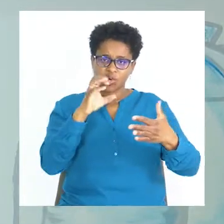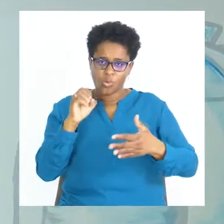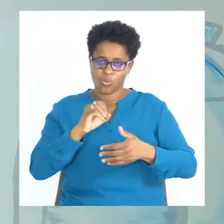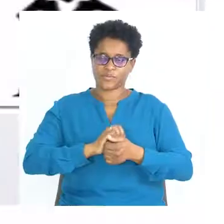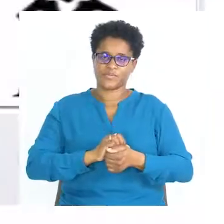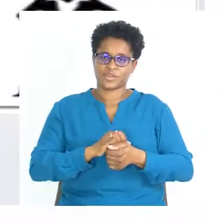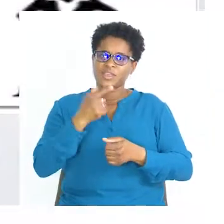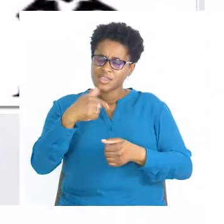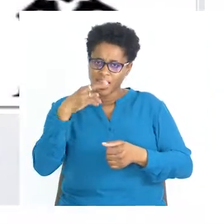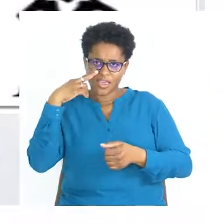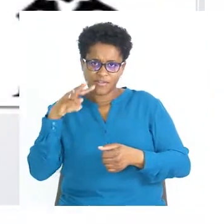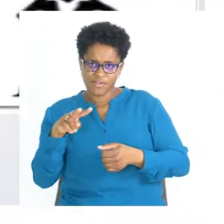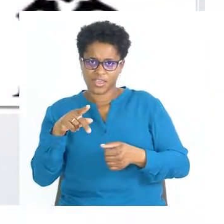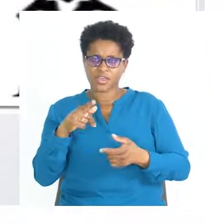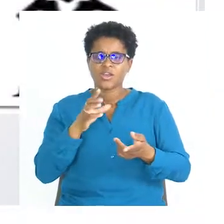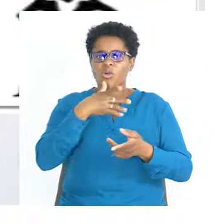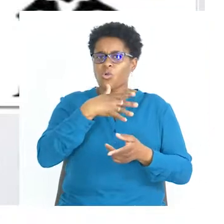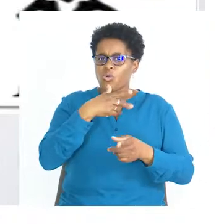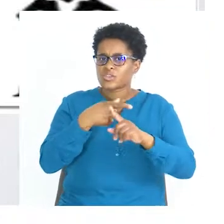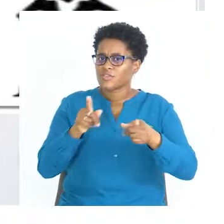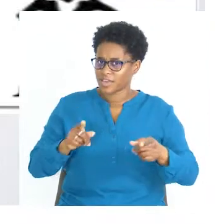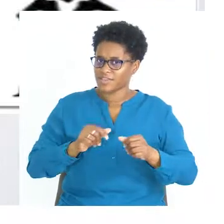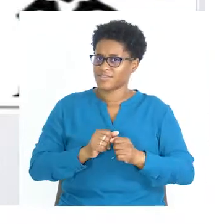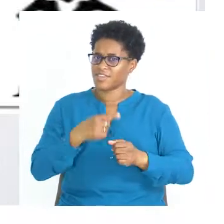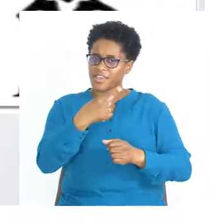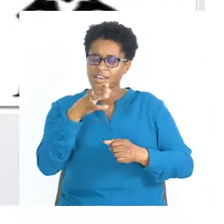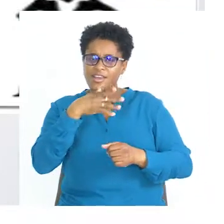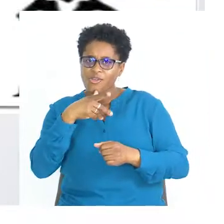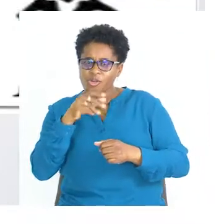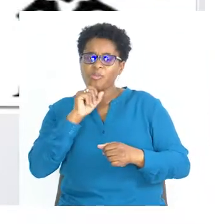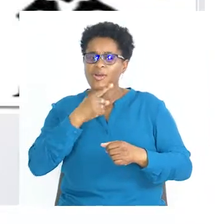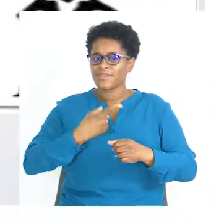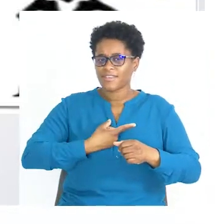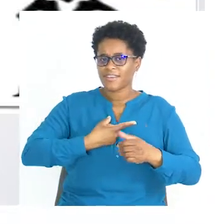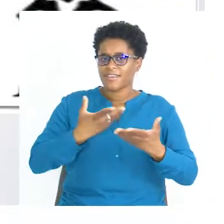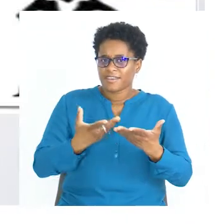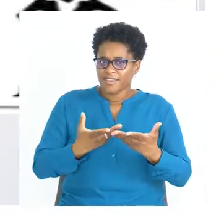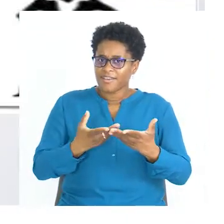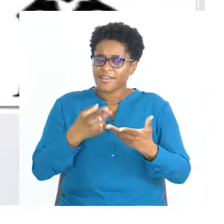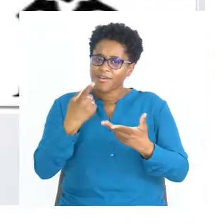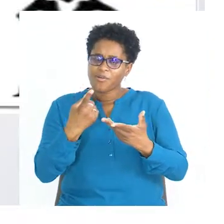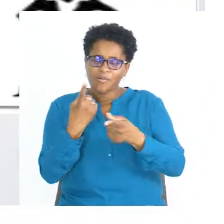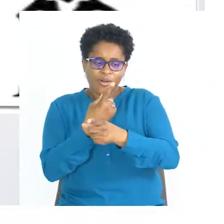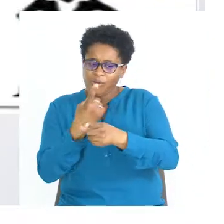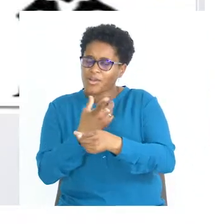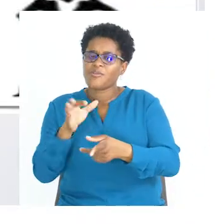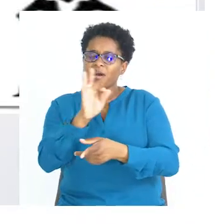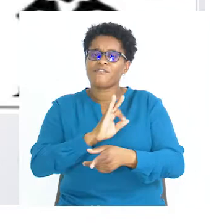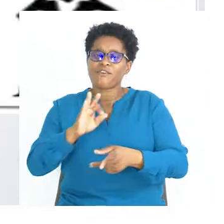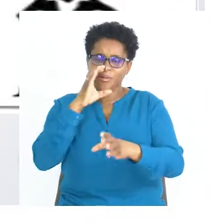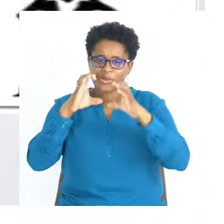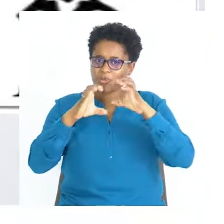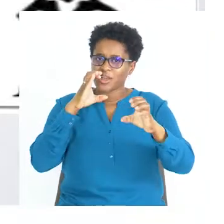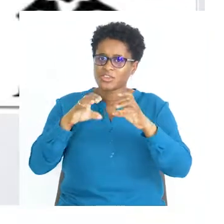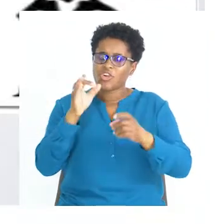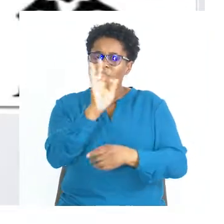um texto icónico. Por isso, estás a ver cores diferentes. Cada cor pode significar um conteúdo, uma